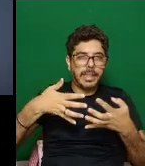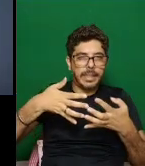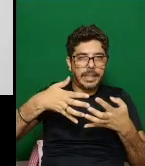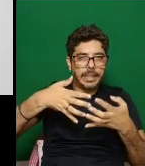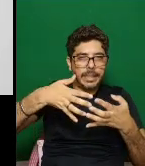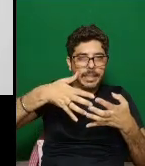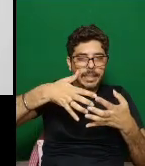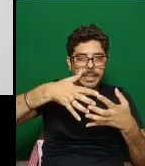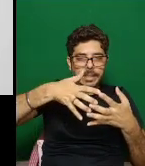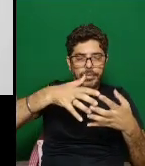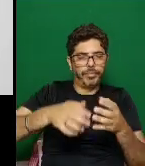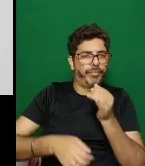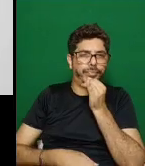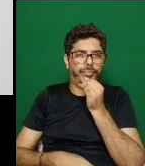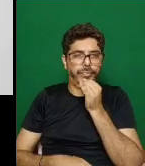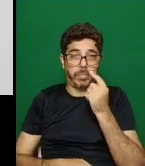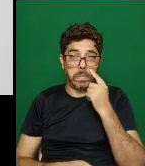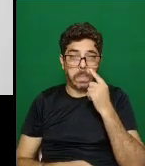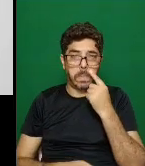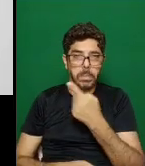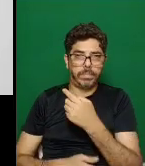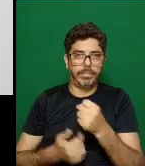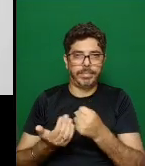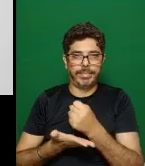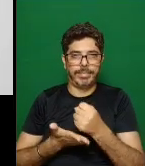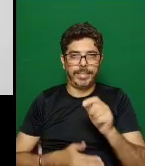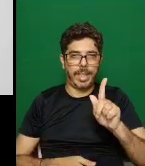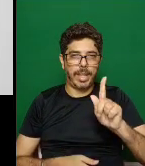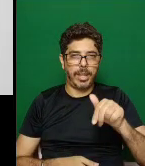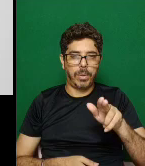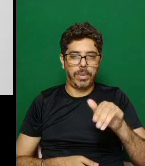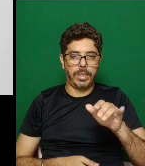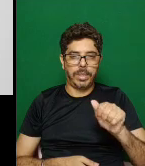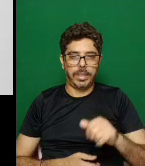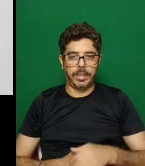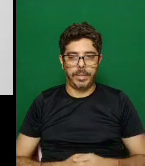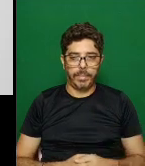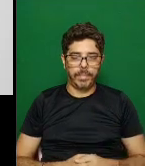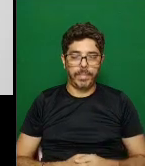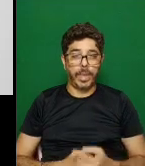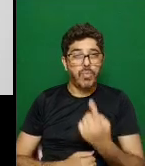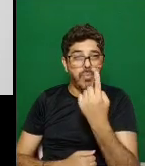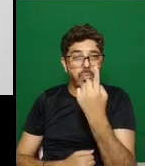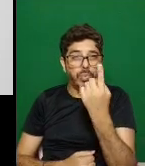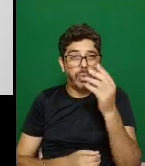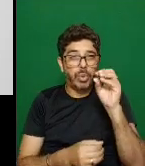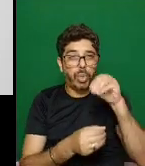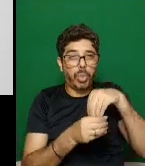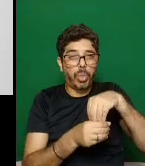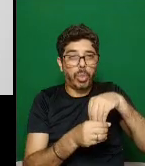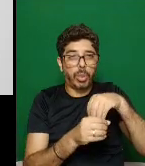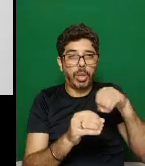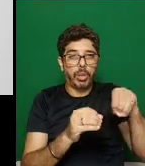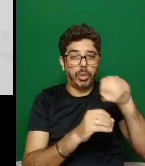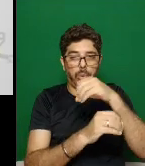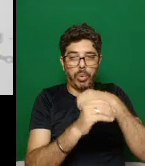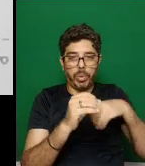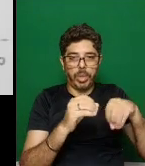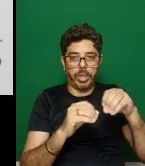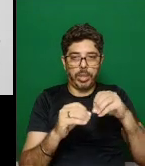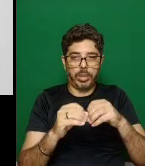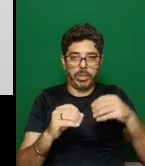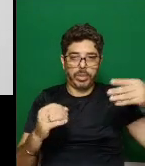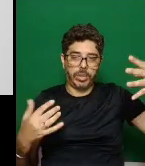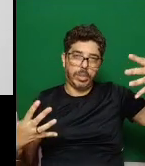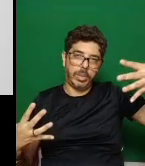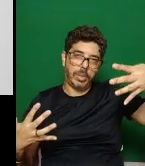antiga. Considere, por exemplo, essa base guanina. O único nucleotídeo capaz de chegar perto dela a ponto de